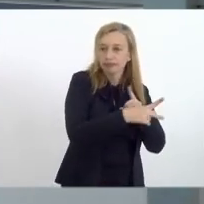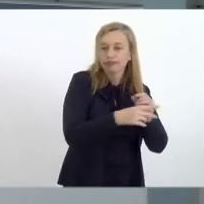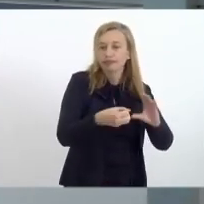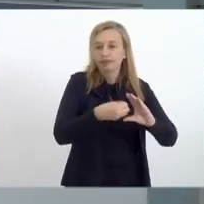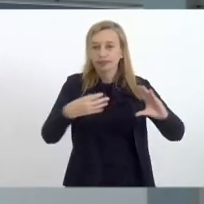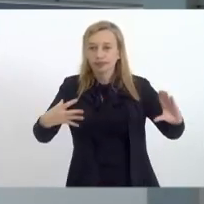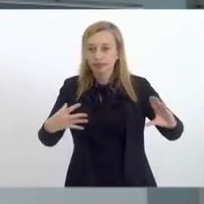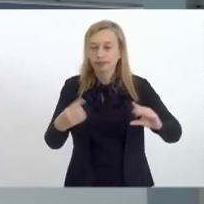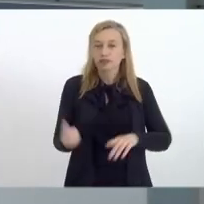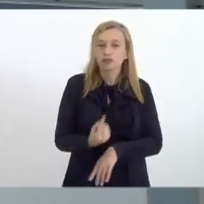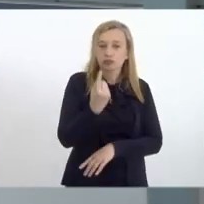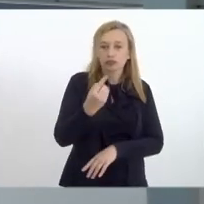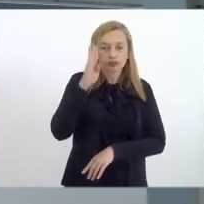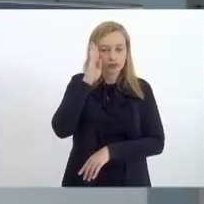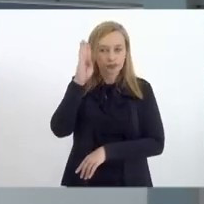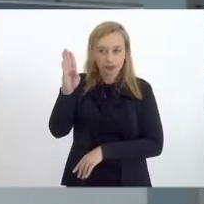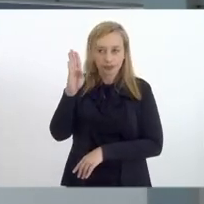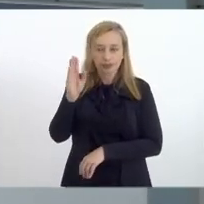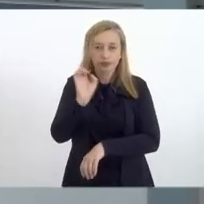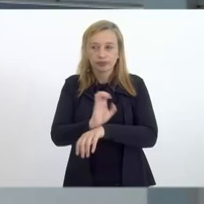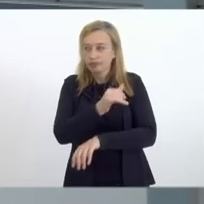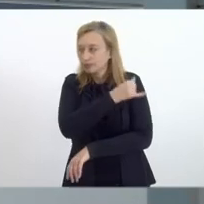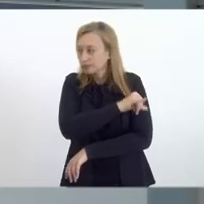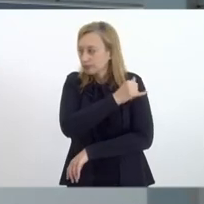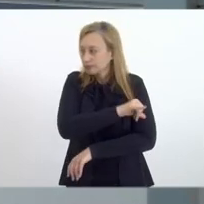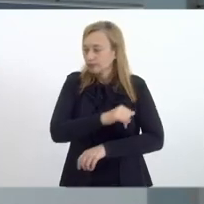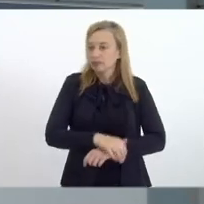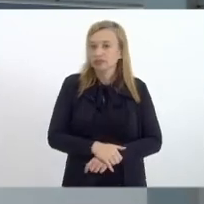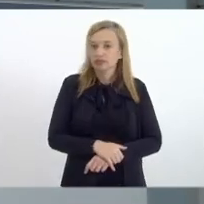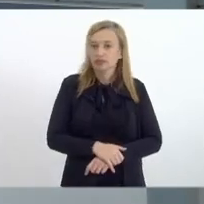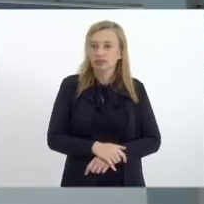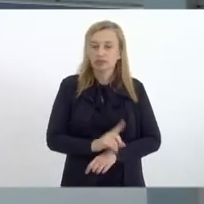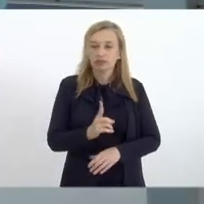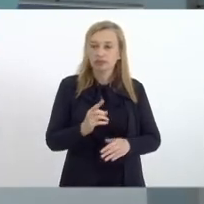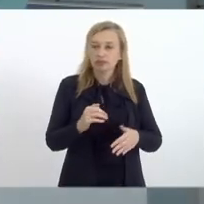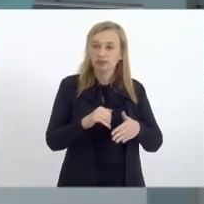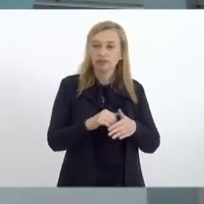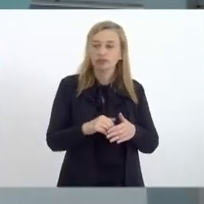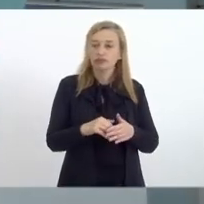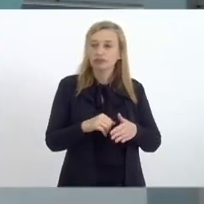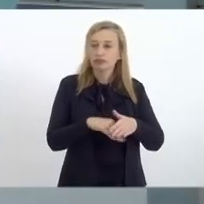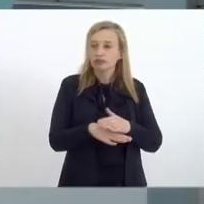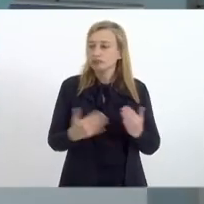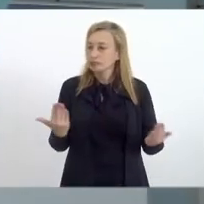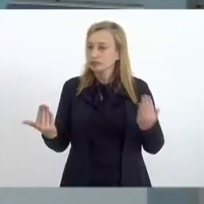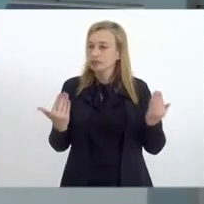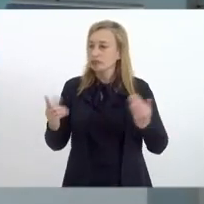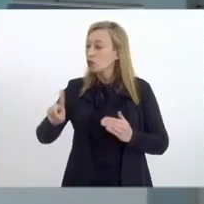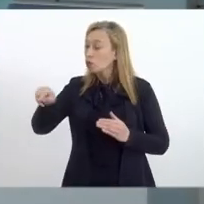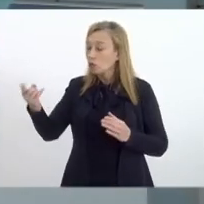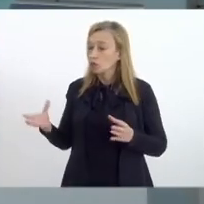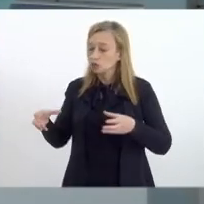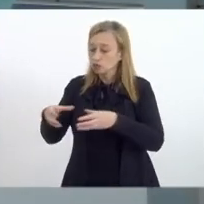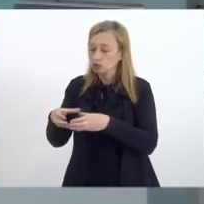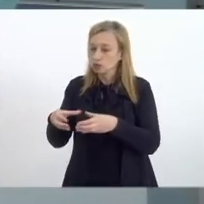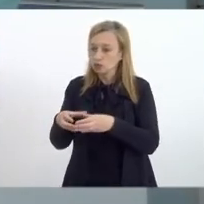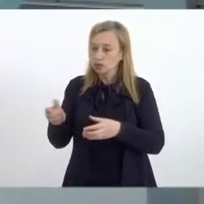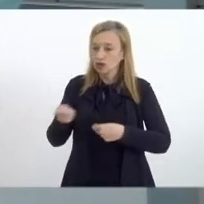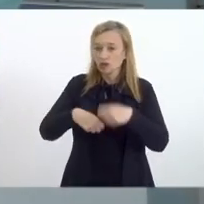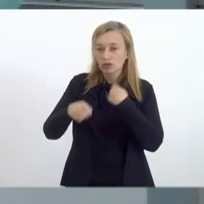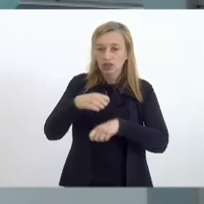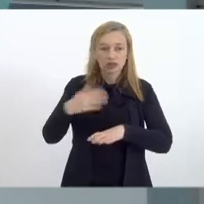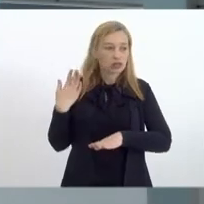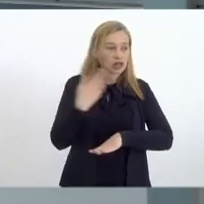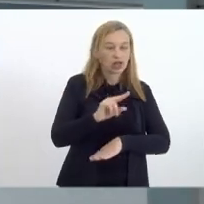características únicas e essenciais da autarquia no Estado do Rio de Janeiro, não guardando paralelo em suas atividades com nenhum outro órgão da administração direta ou